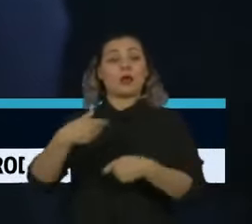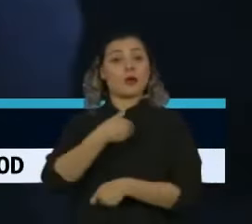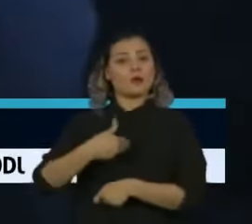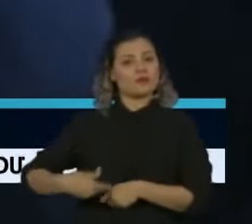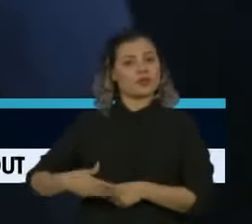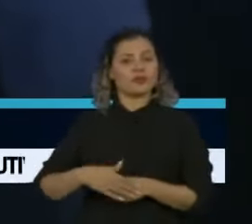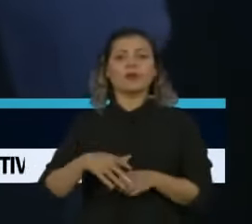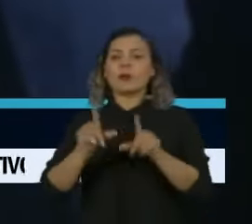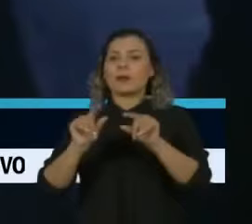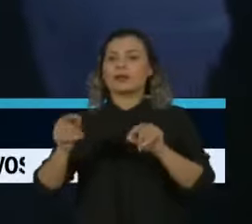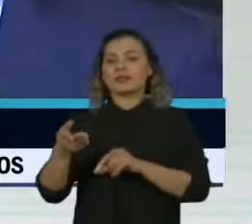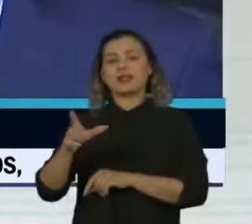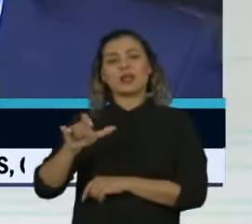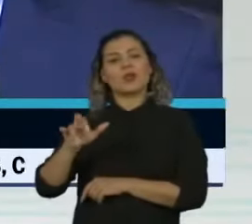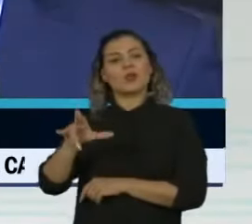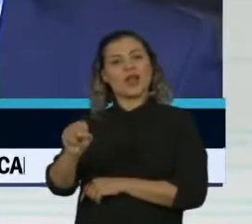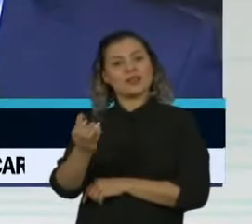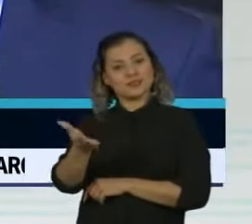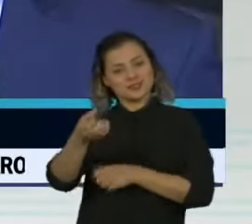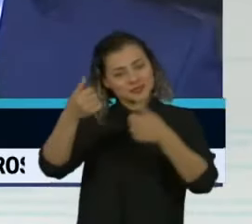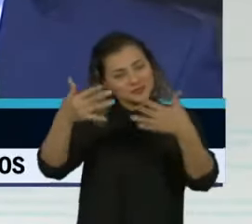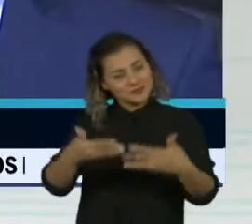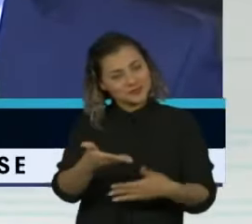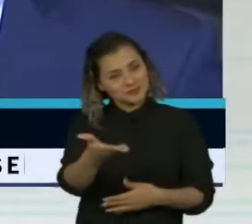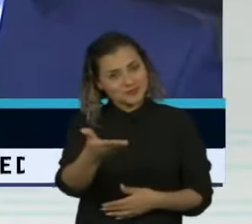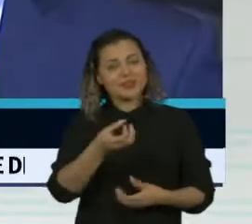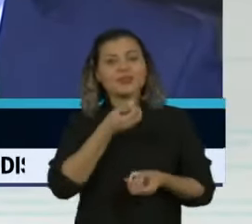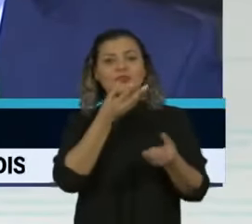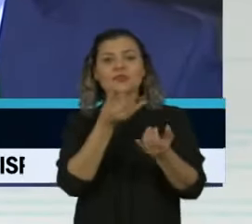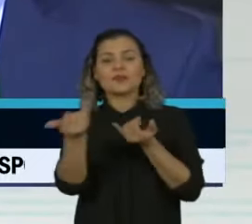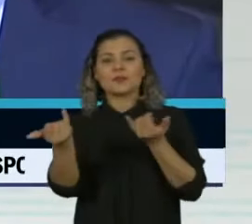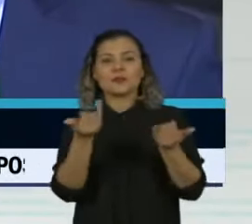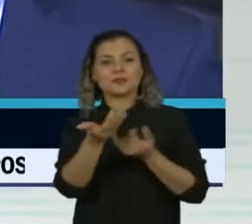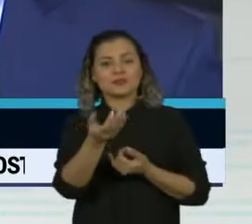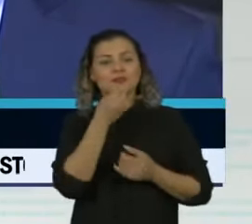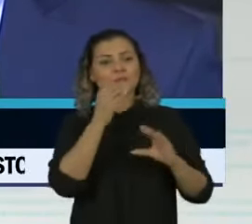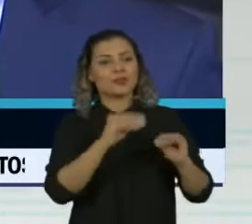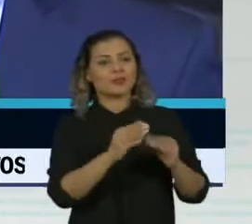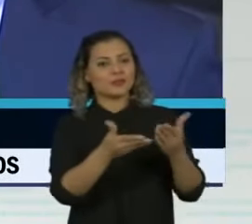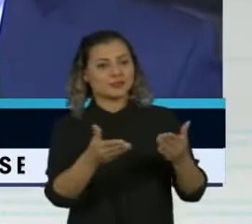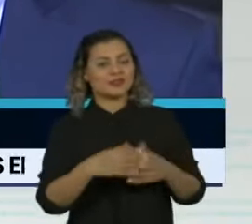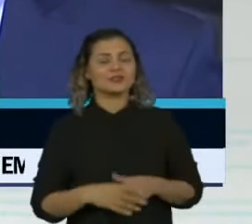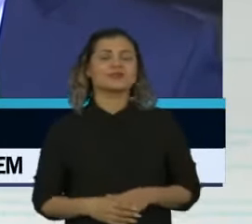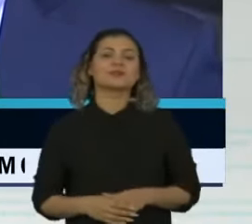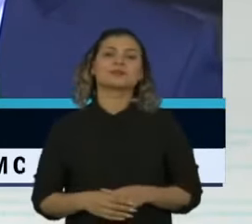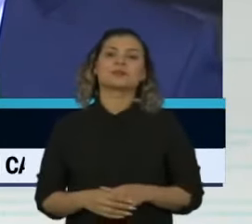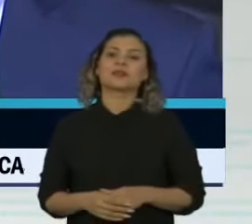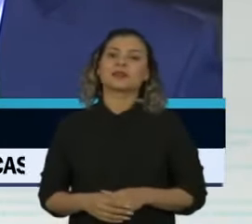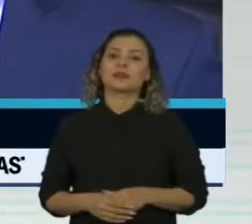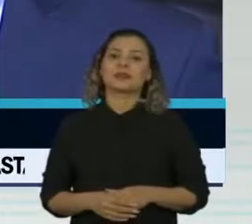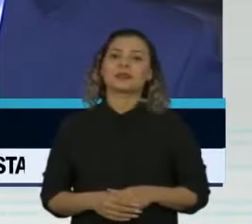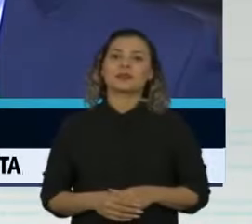agora a Brasília com o nosso repórter Lucas Scherer, que tem mais informações. Boa noite, Lucas.